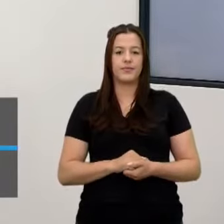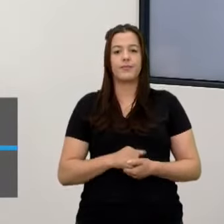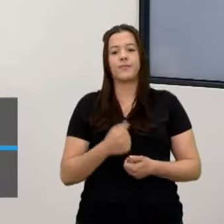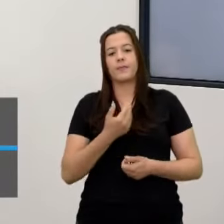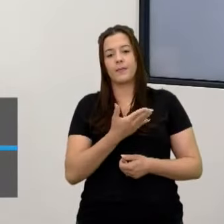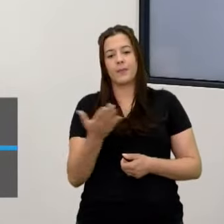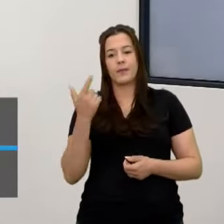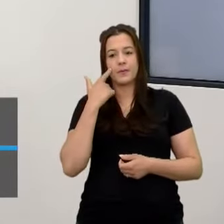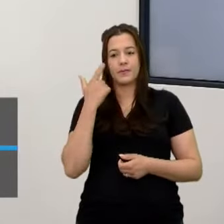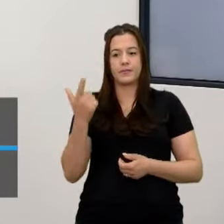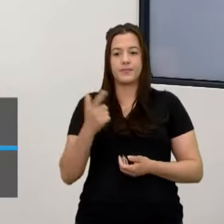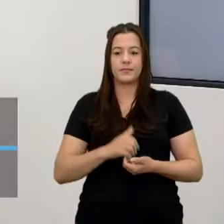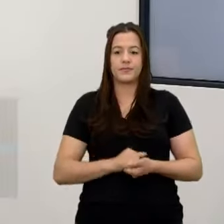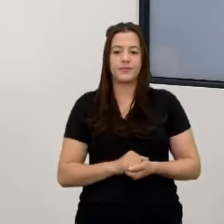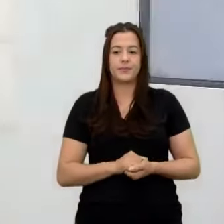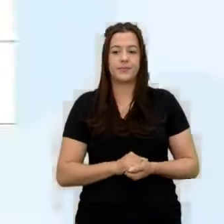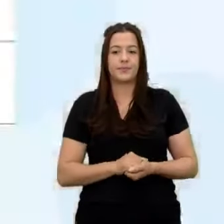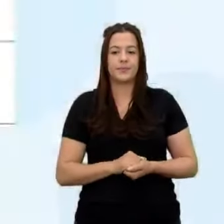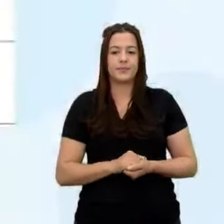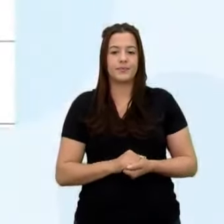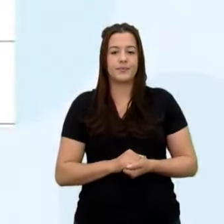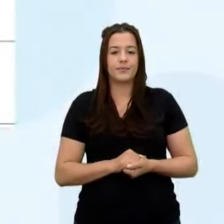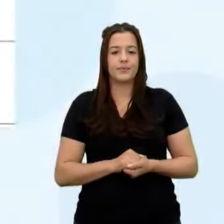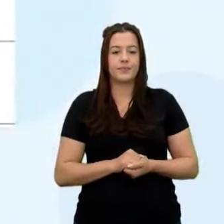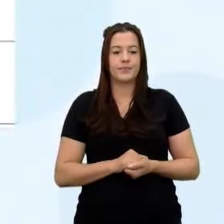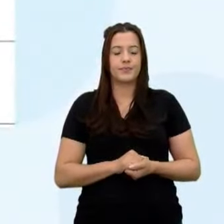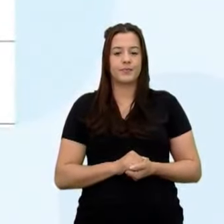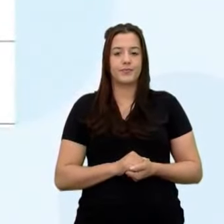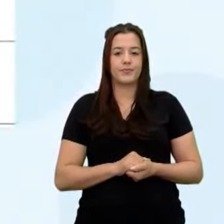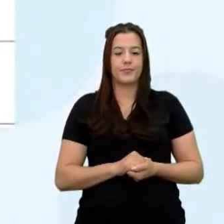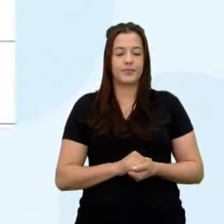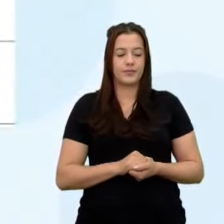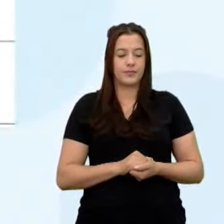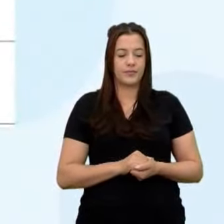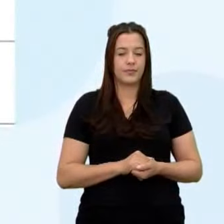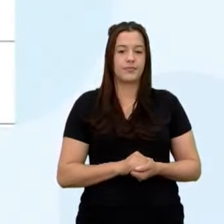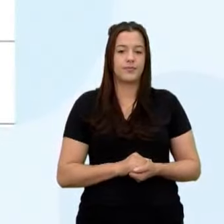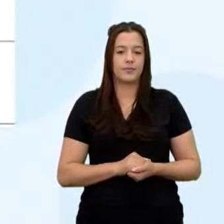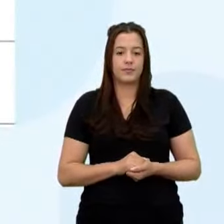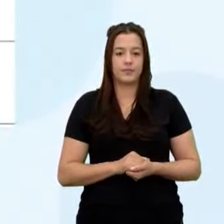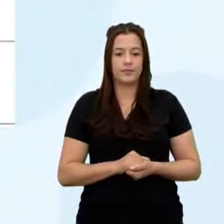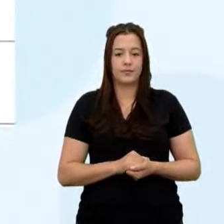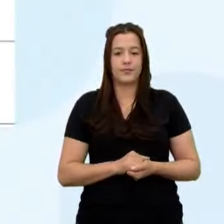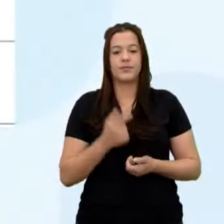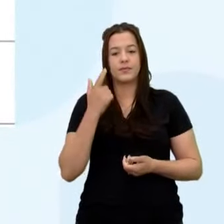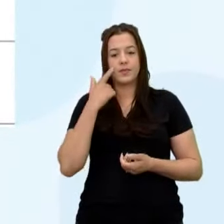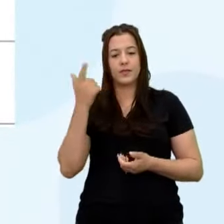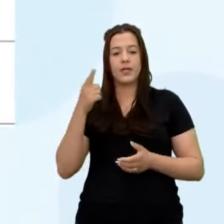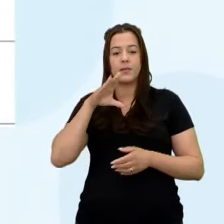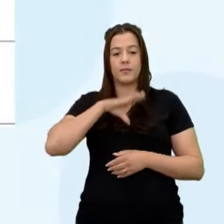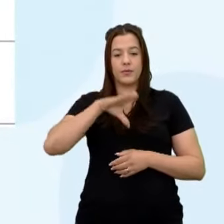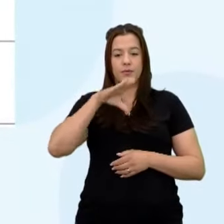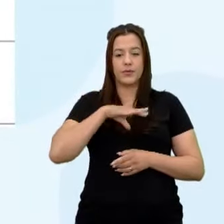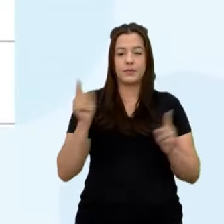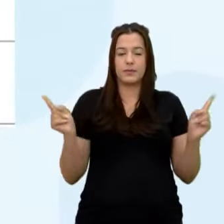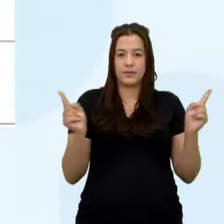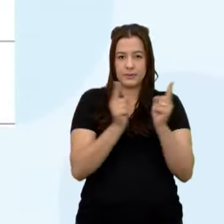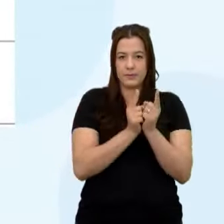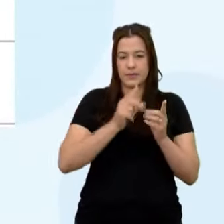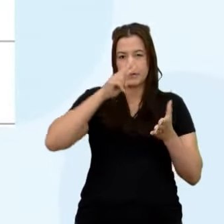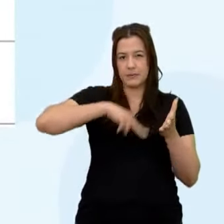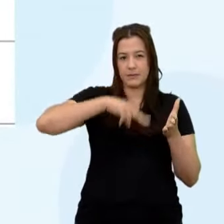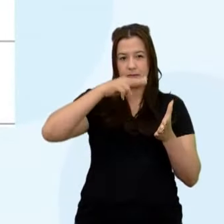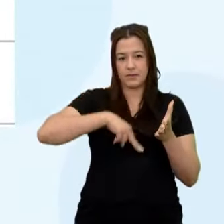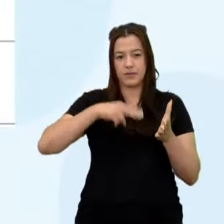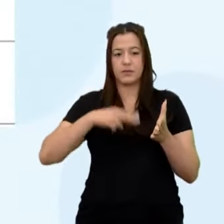with a question for you. It's on the screen. It's there in Portuguese, maybe it's a little small. Tá em português, mas deve estar um pouco pequeno aí para ler.